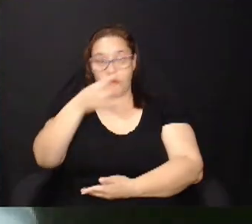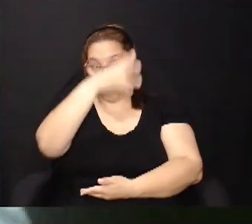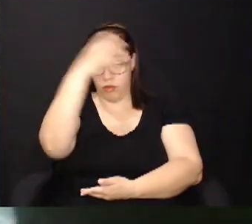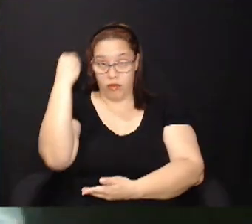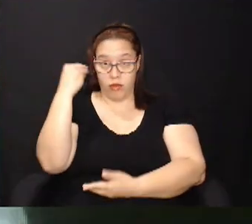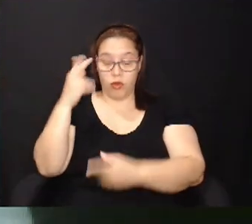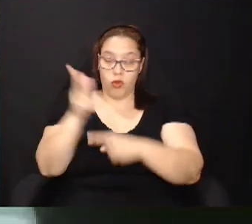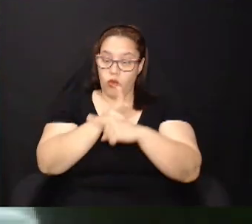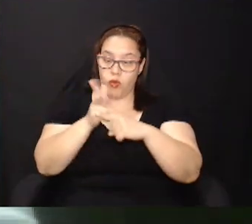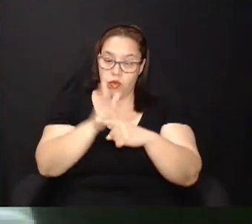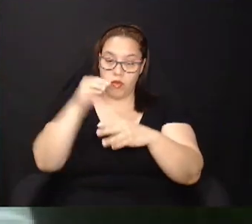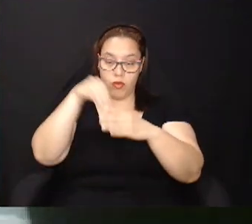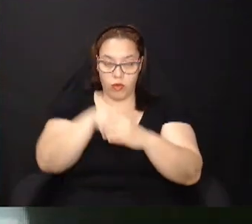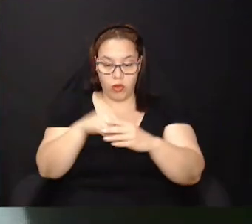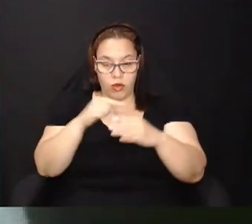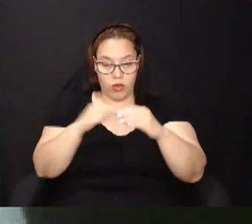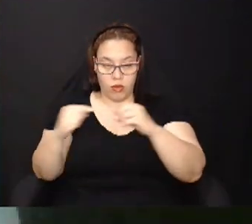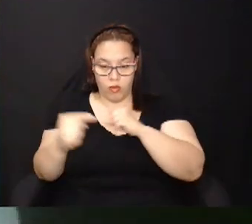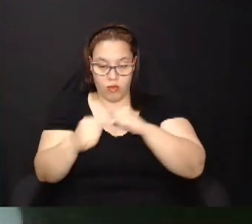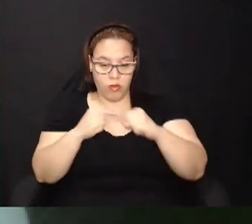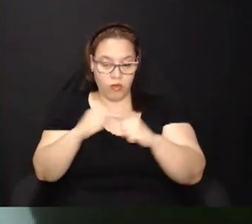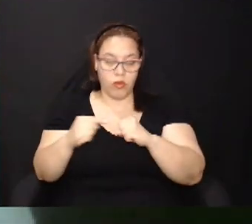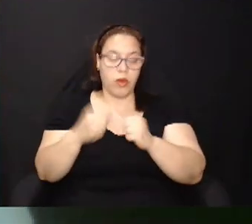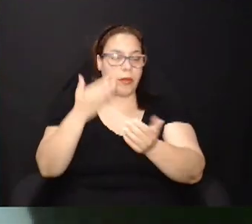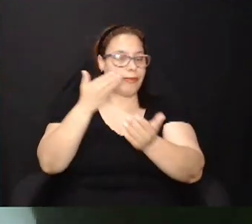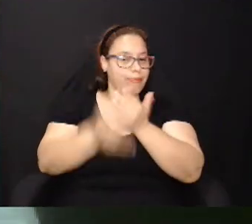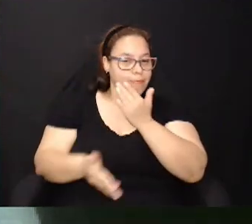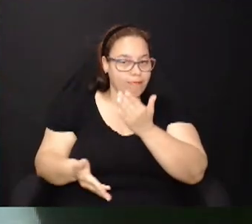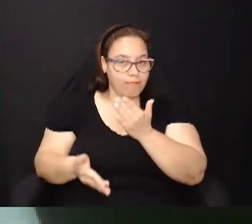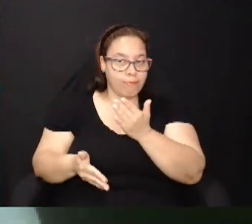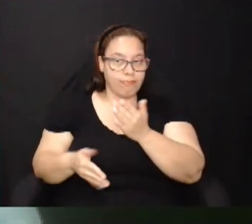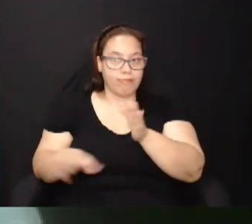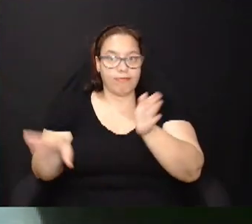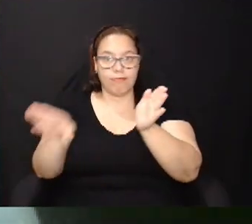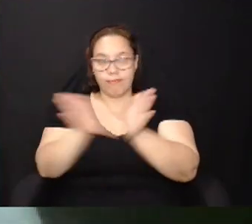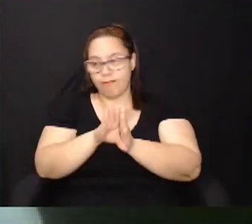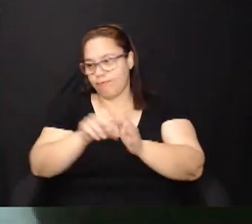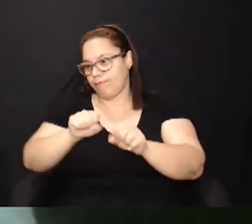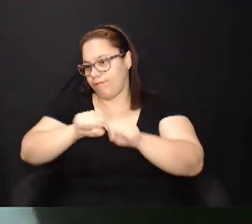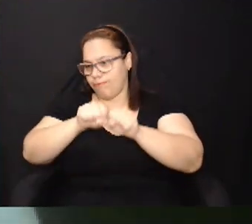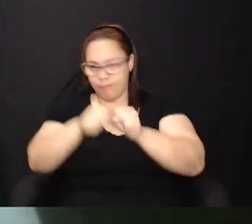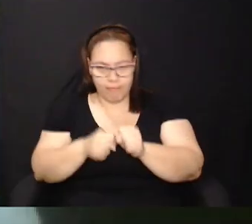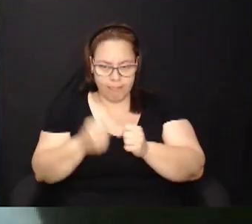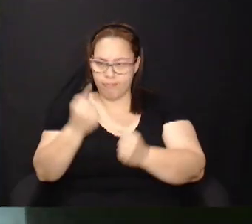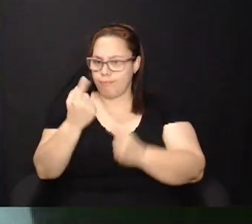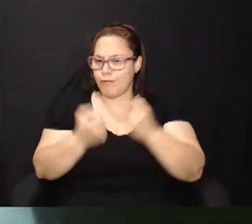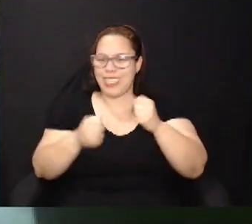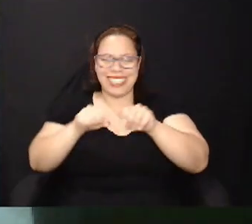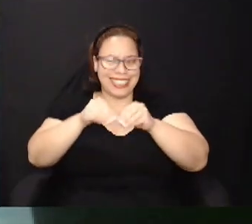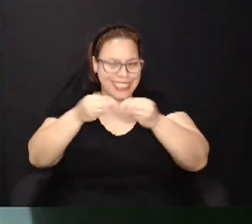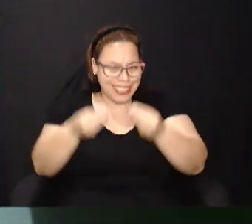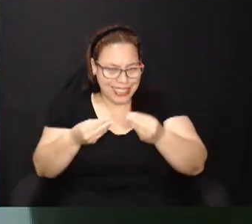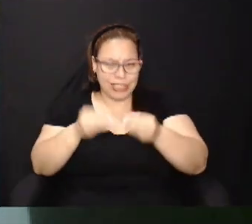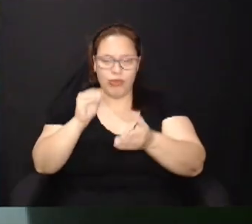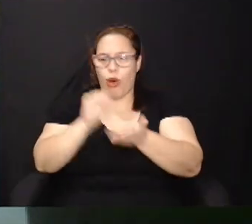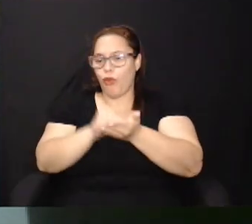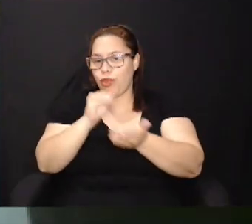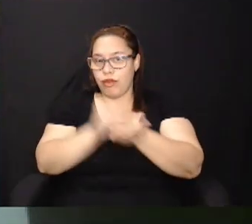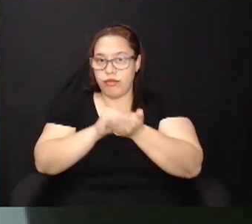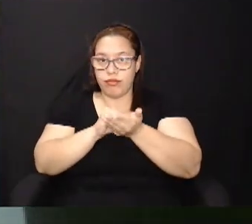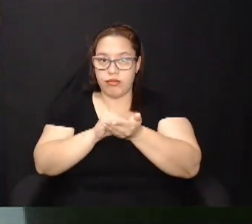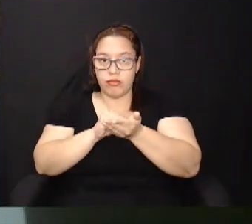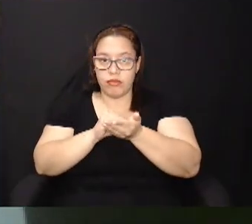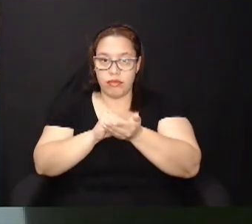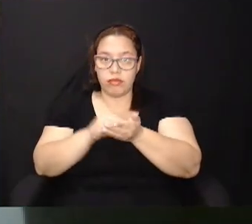dentro e por fora. A sua mala foi perdida, a sua mala chegou quebrada, chegou com algum bem danificado, algum bem faltando, você vai ao guichê da companhia